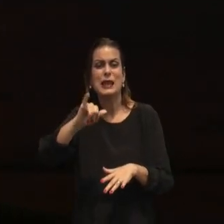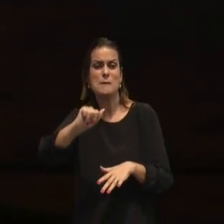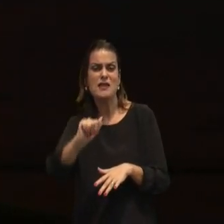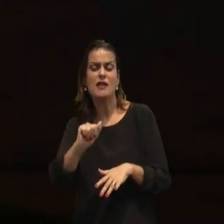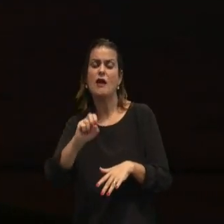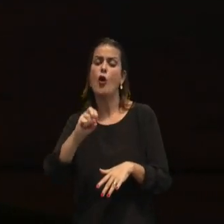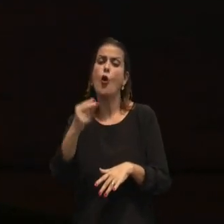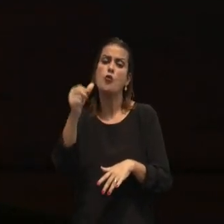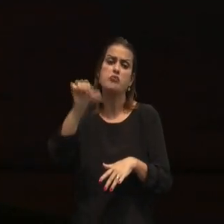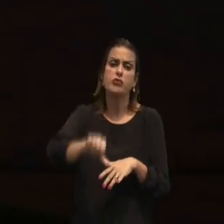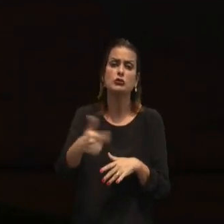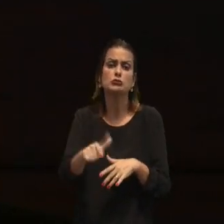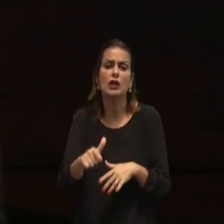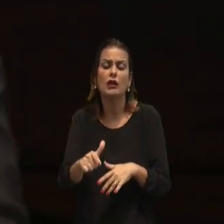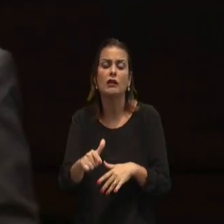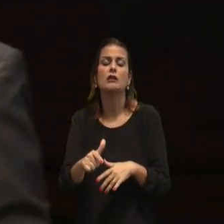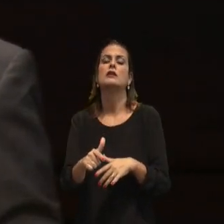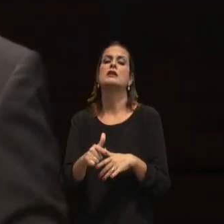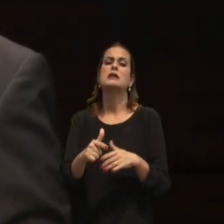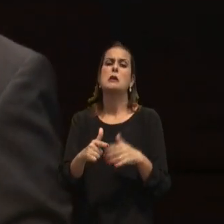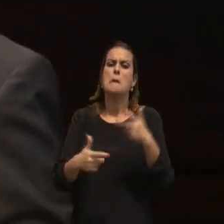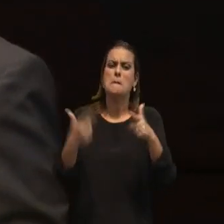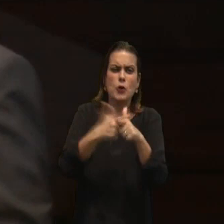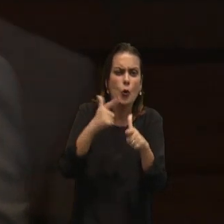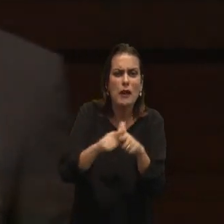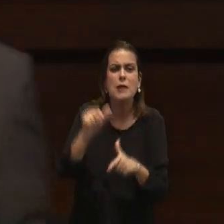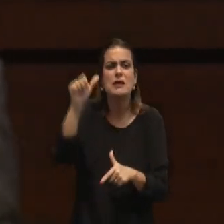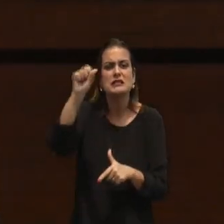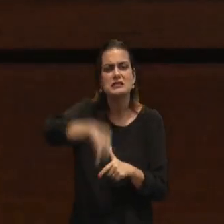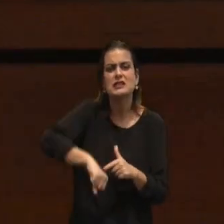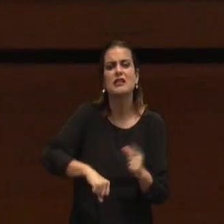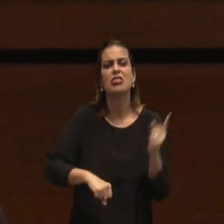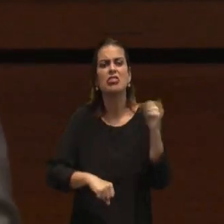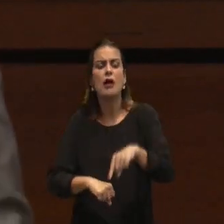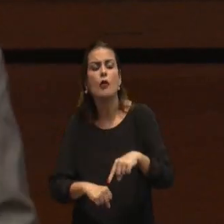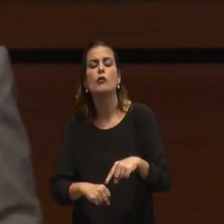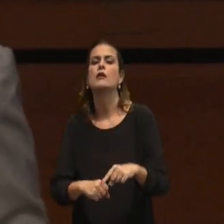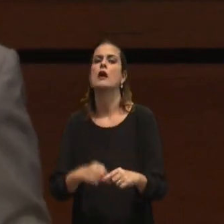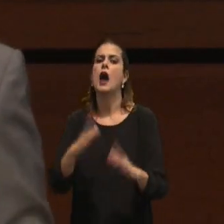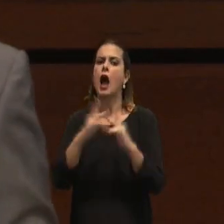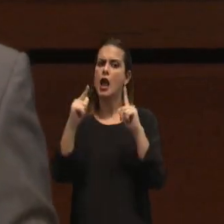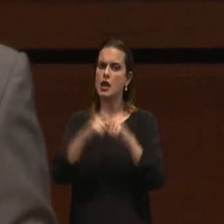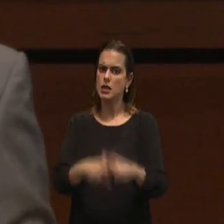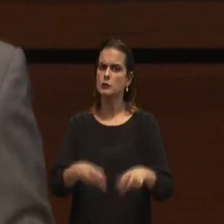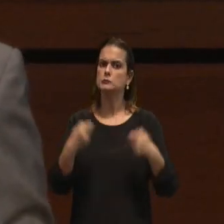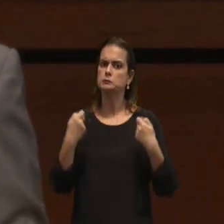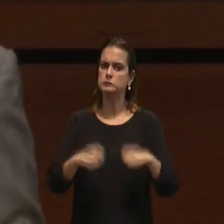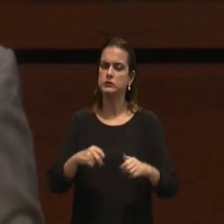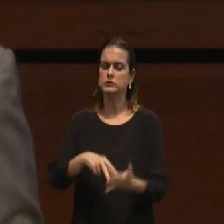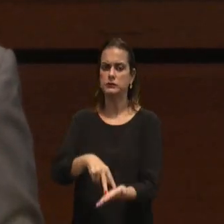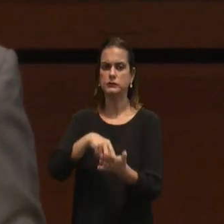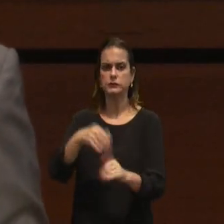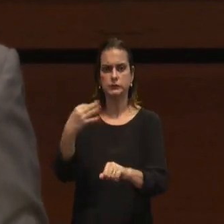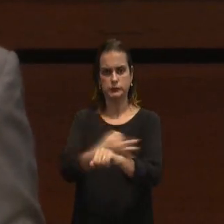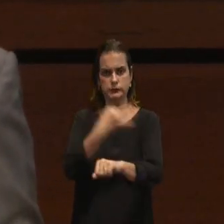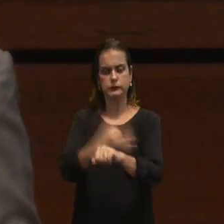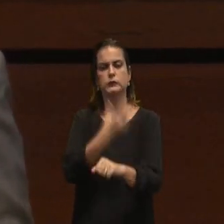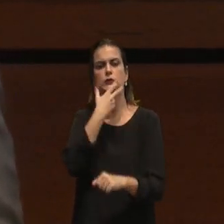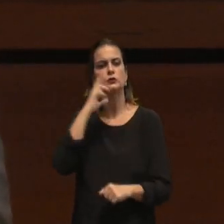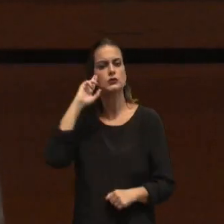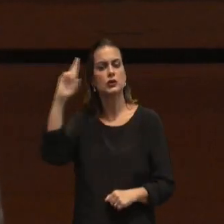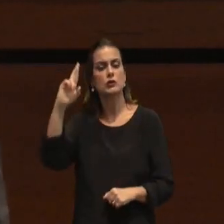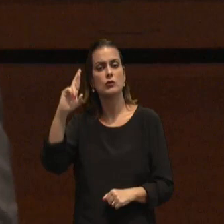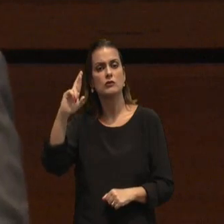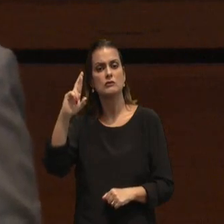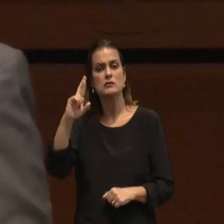sem pandemia, crise ou não, a igreja do Senhor deve perseverar nos caminhos do Senhor,